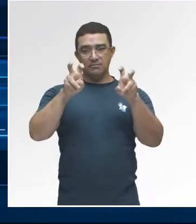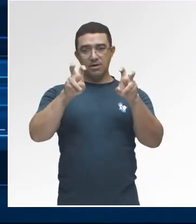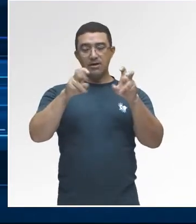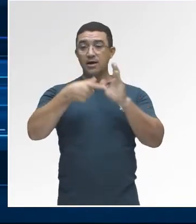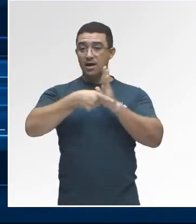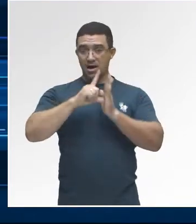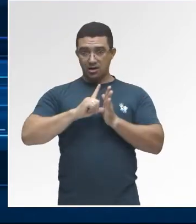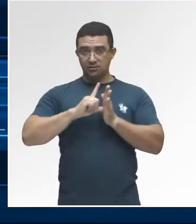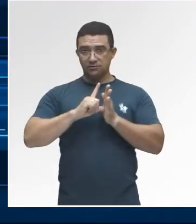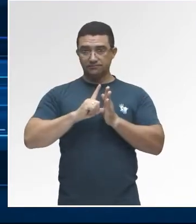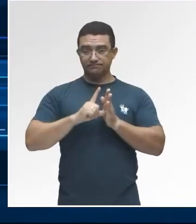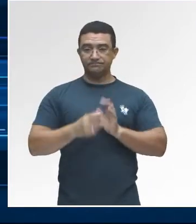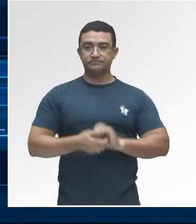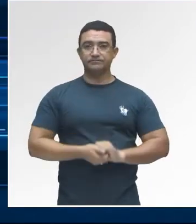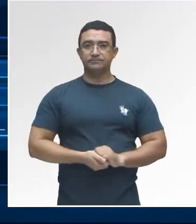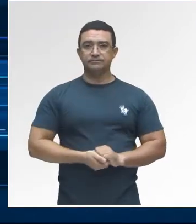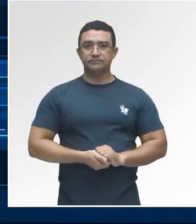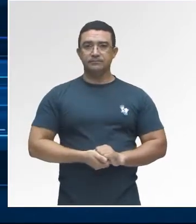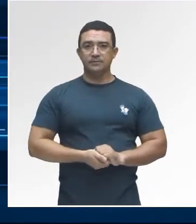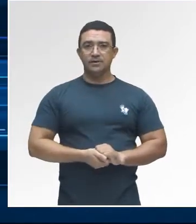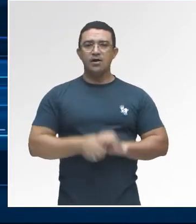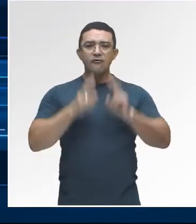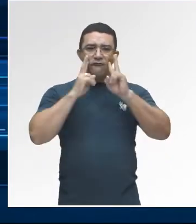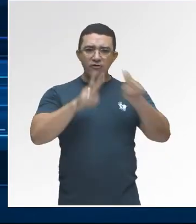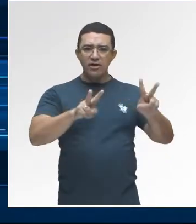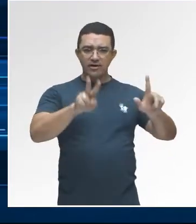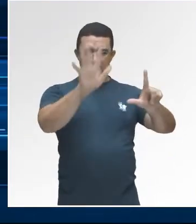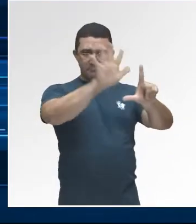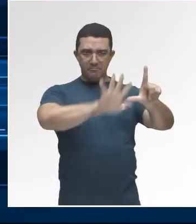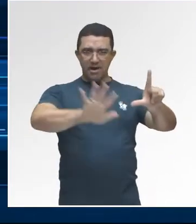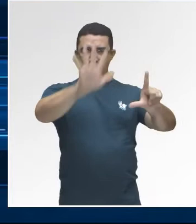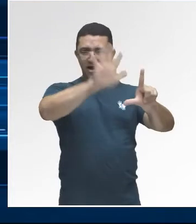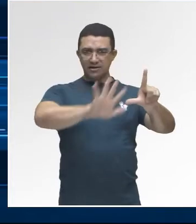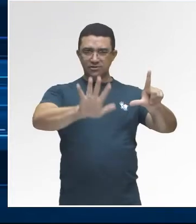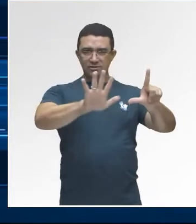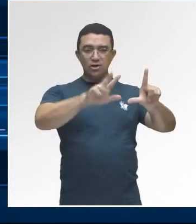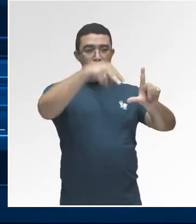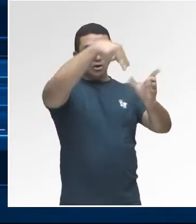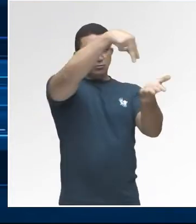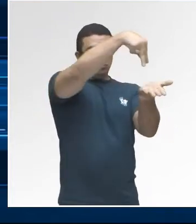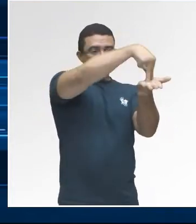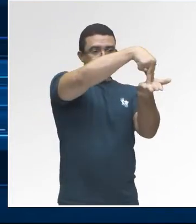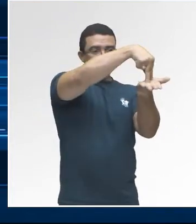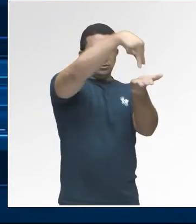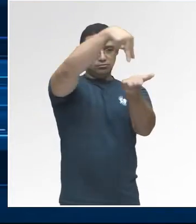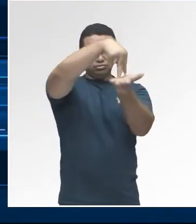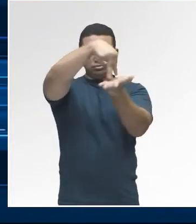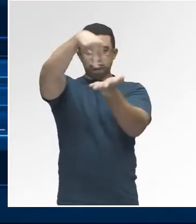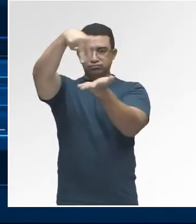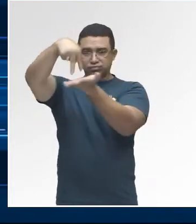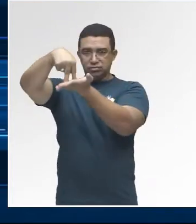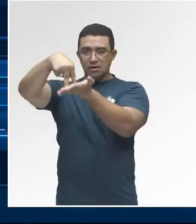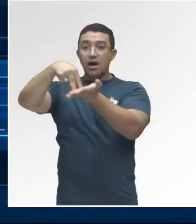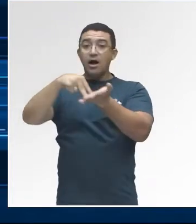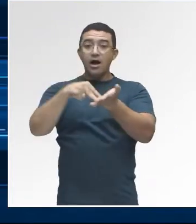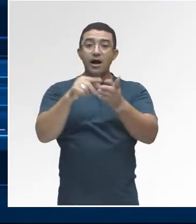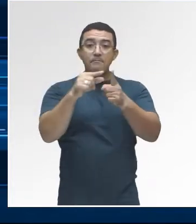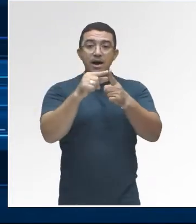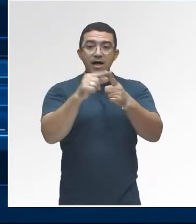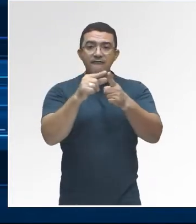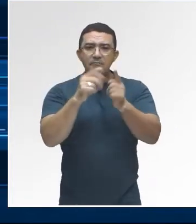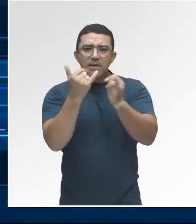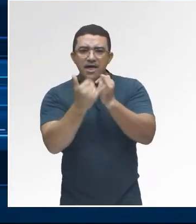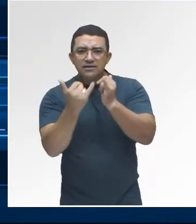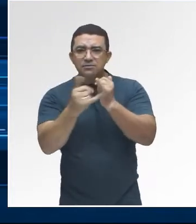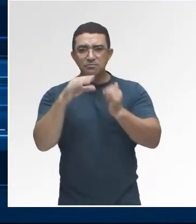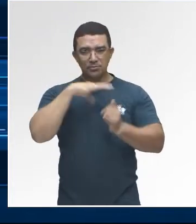aquele assunto. Então, quando você vê a imagem, essa imagem aqui, e você vê alguma palavra parecida com português, como palavra cognata,